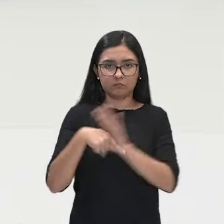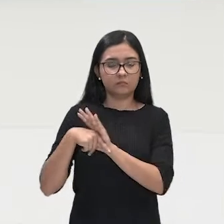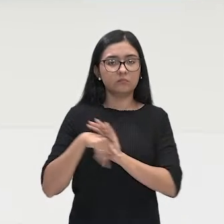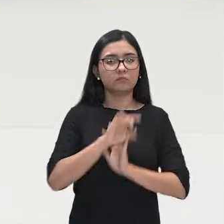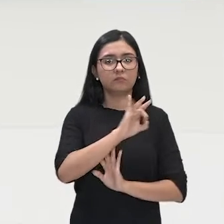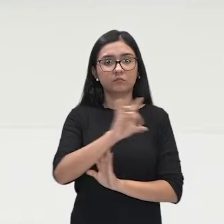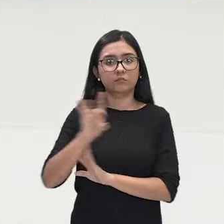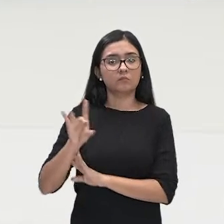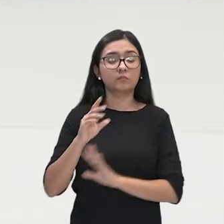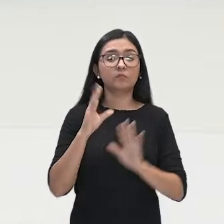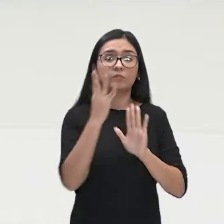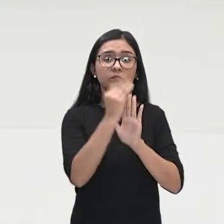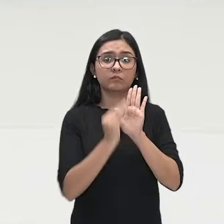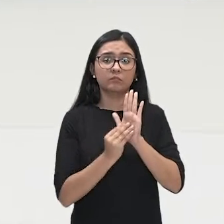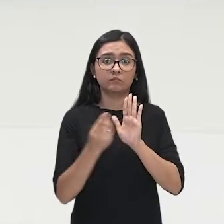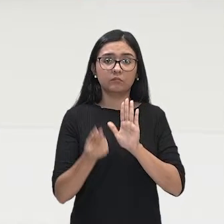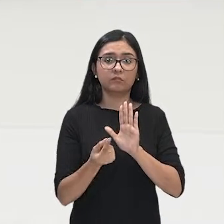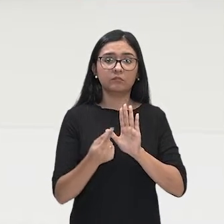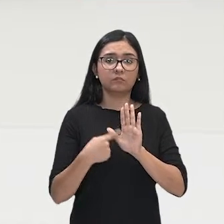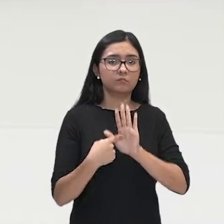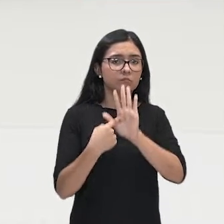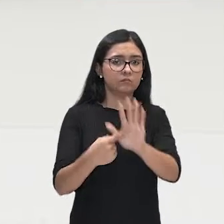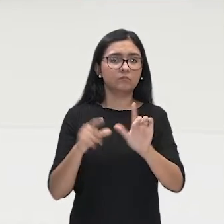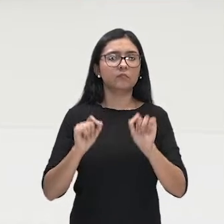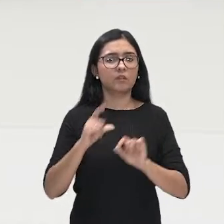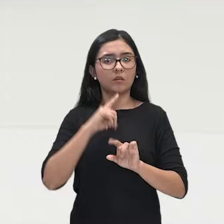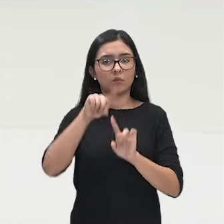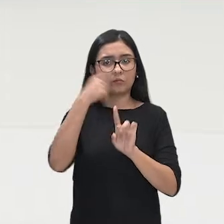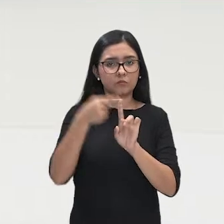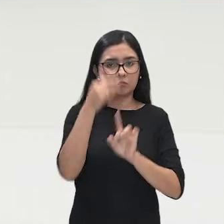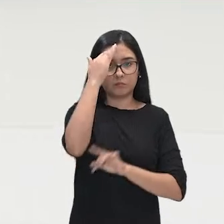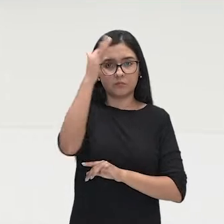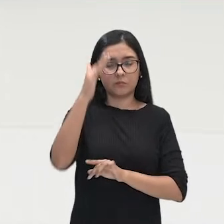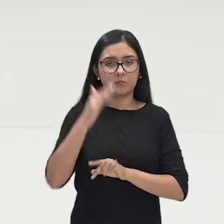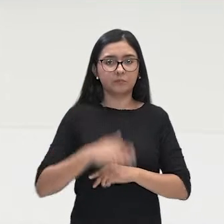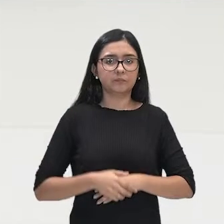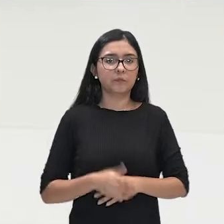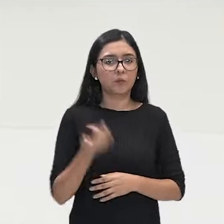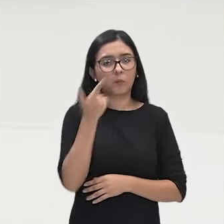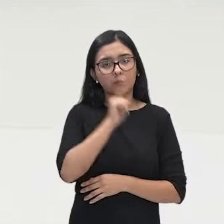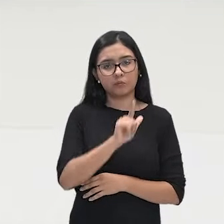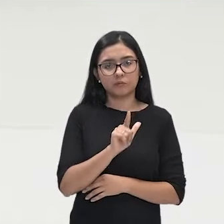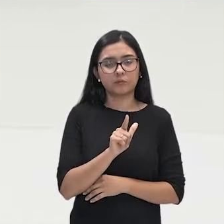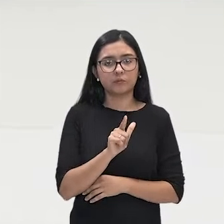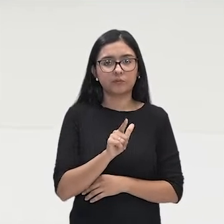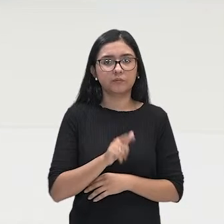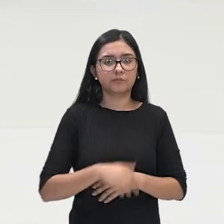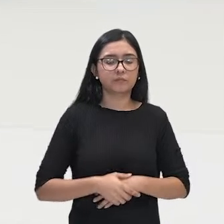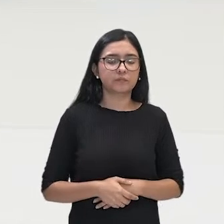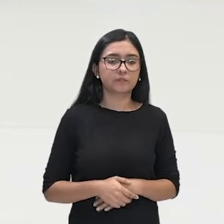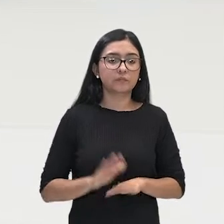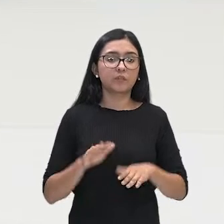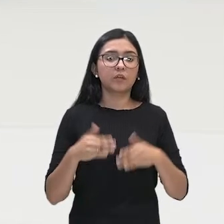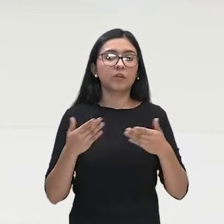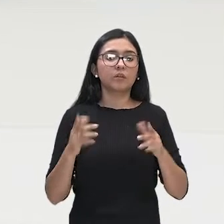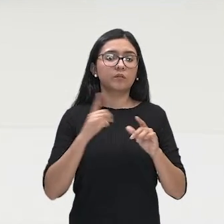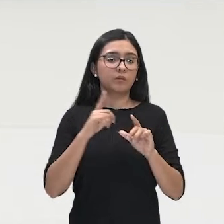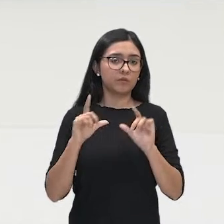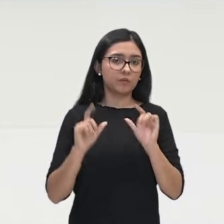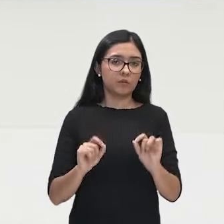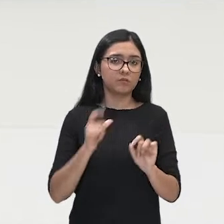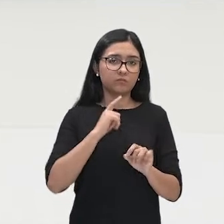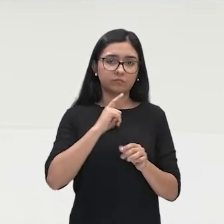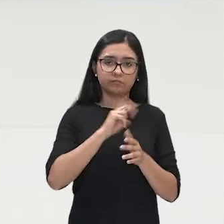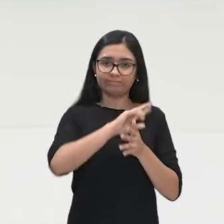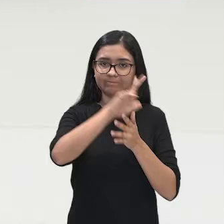que o conteúdo exposto alcance seus objetivos. Então, a gente, né, trabalha em